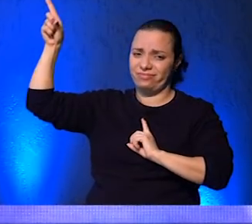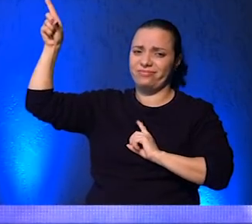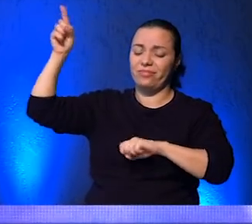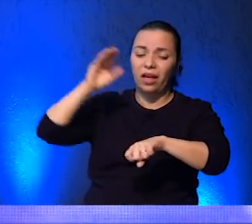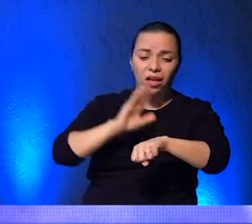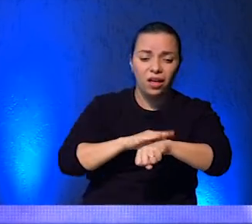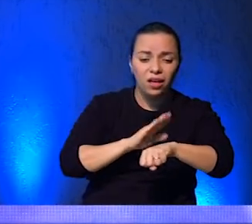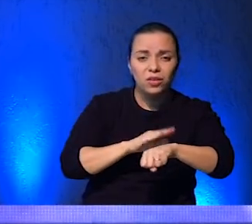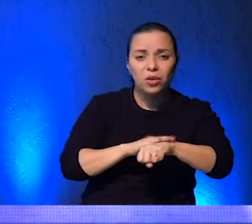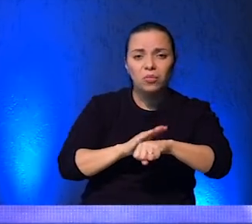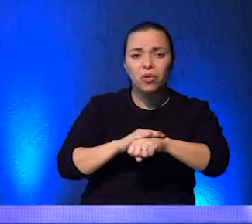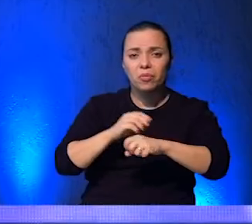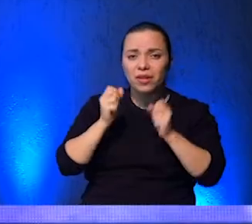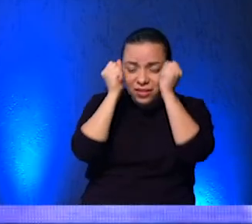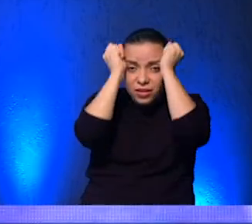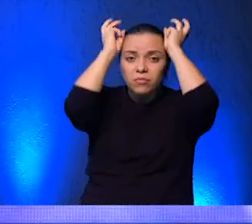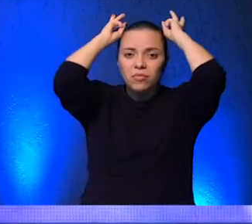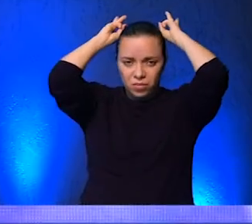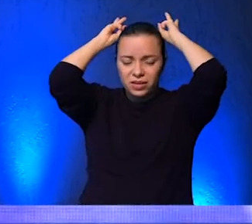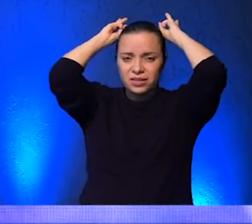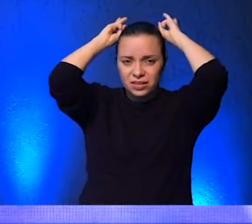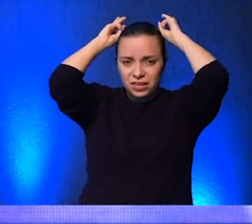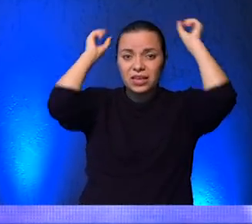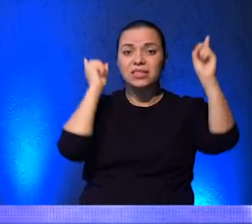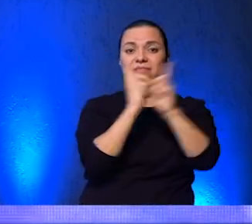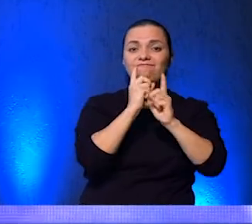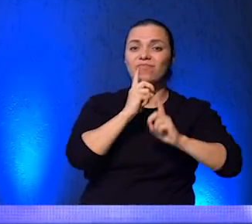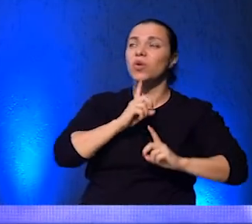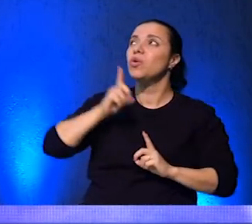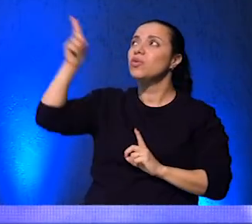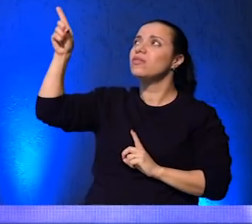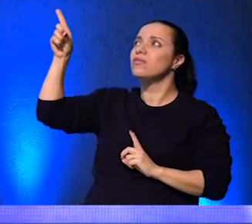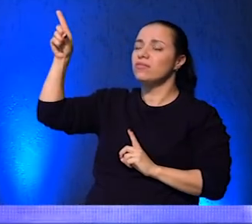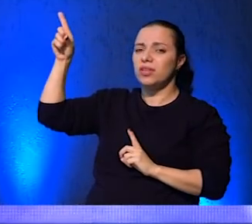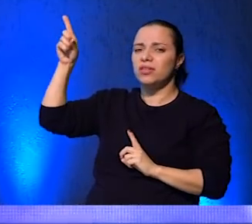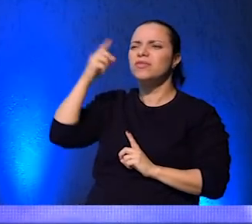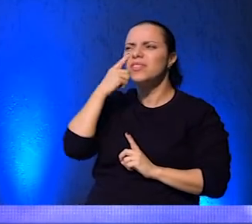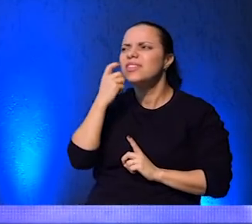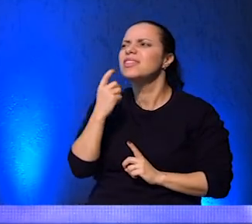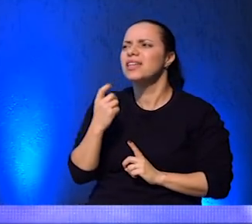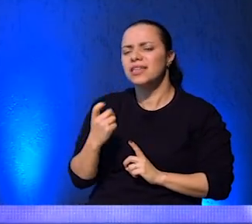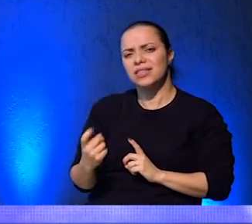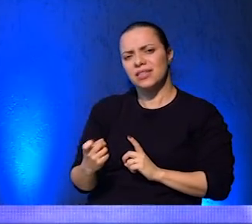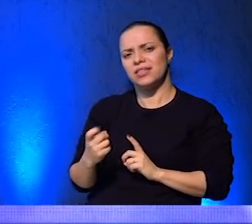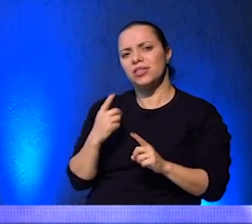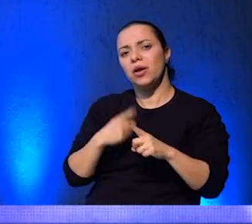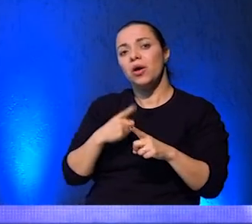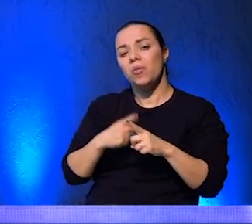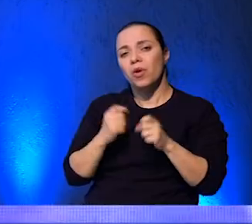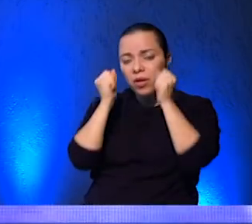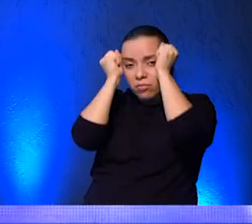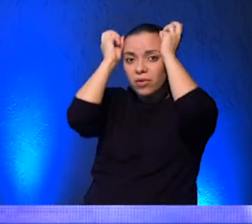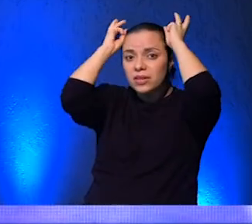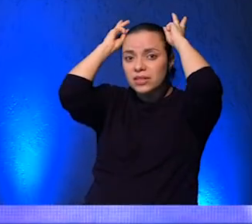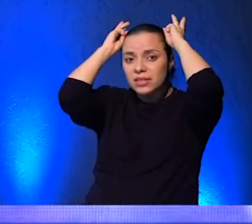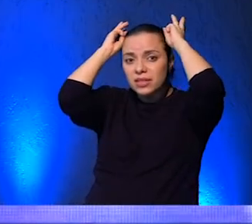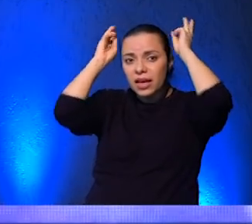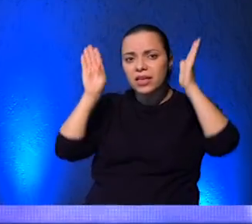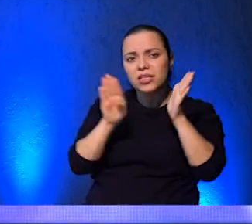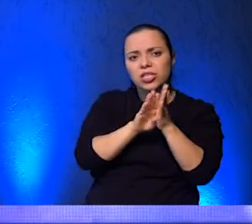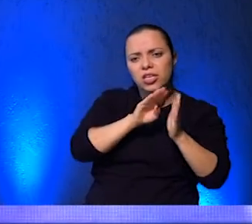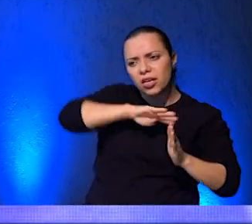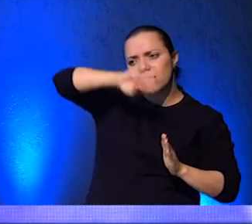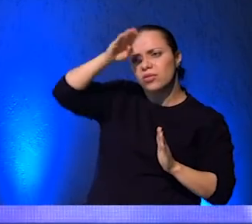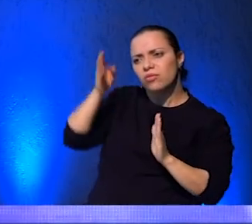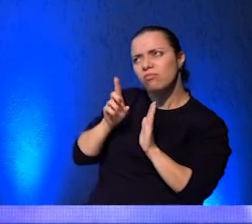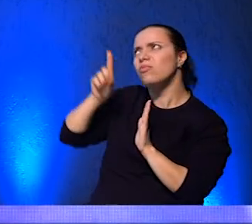interessante porque ele foi ao monte de deus e quando moisés chega no monte de deus ele